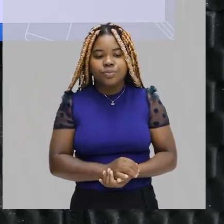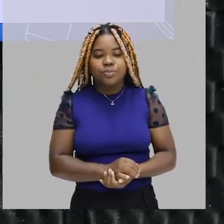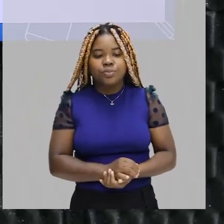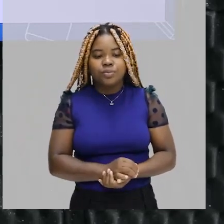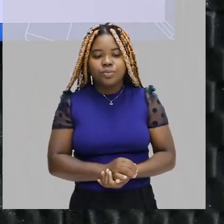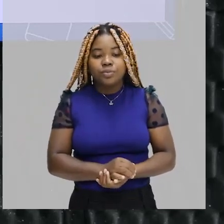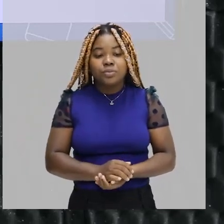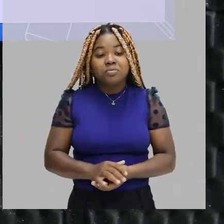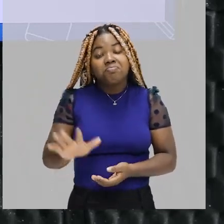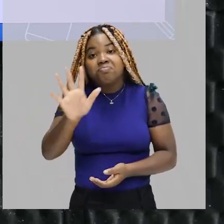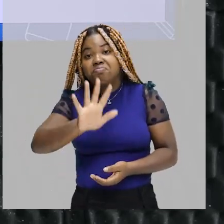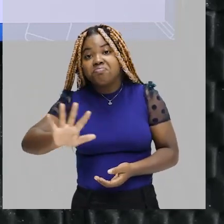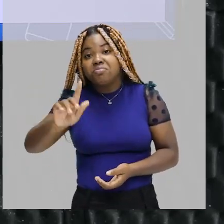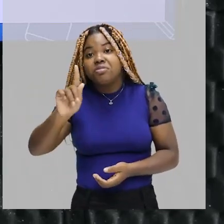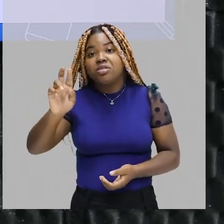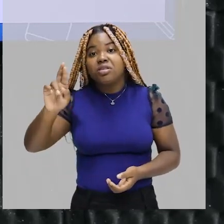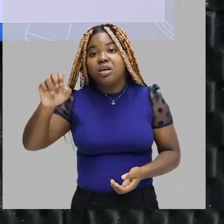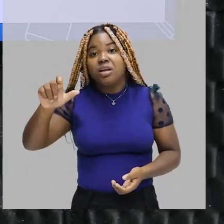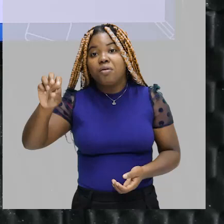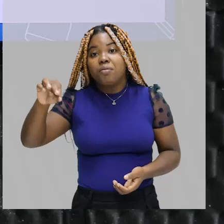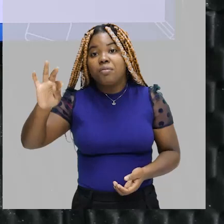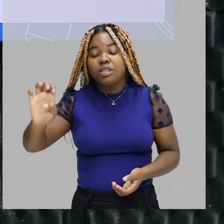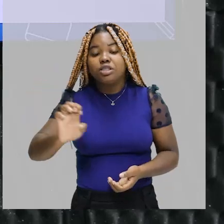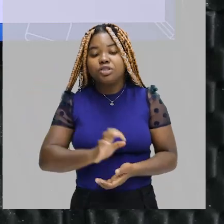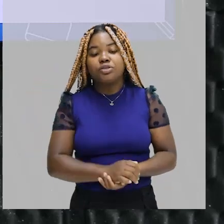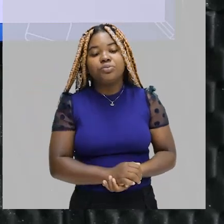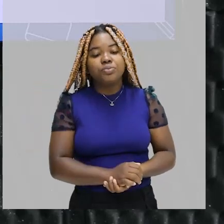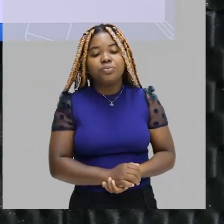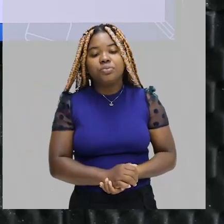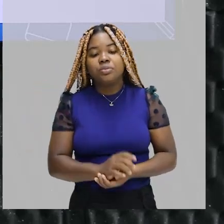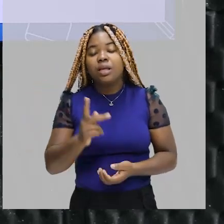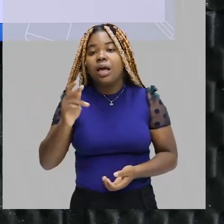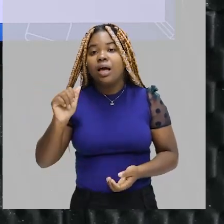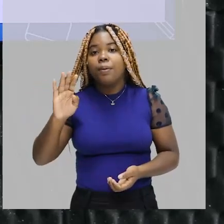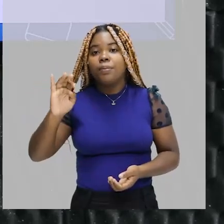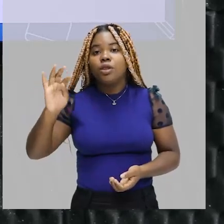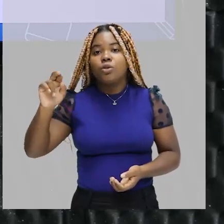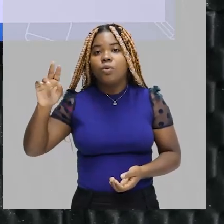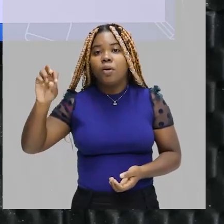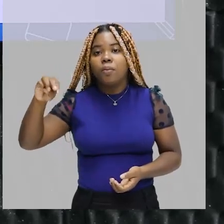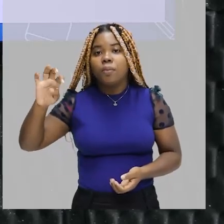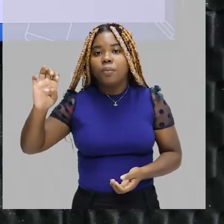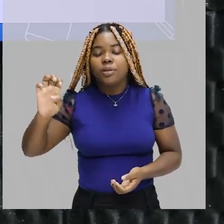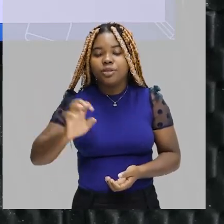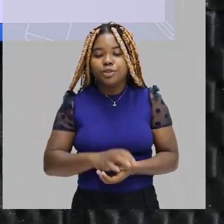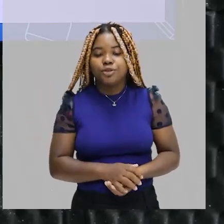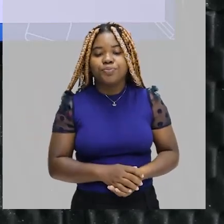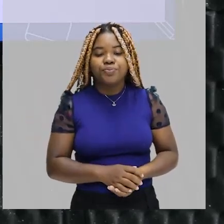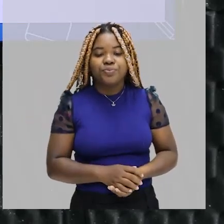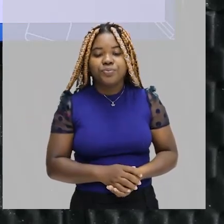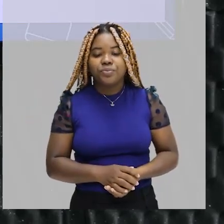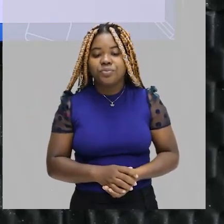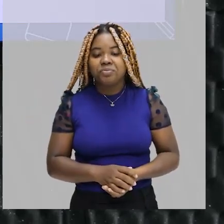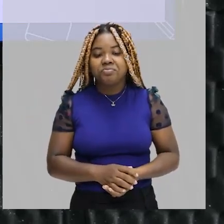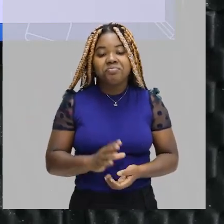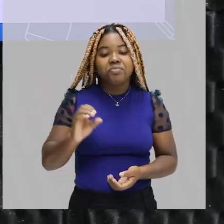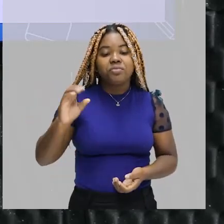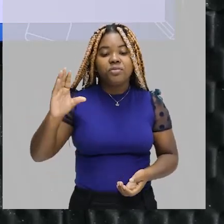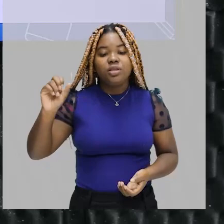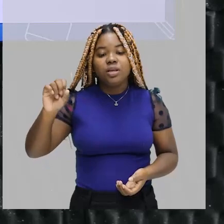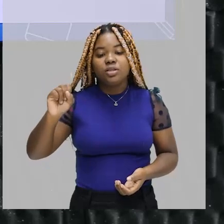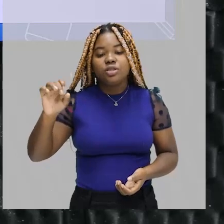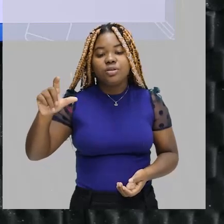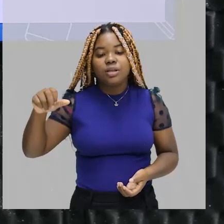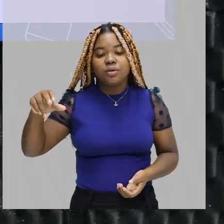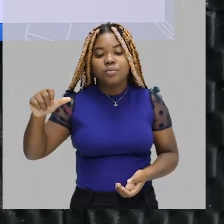generally, geralmente, habitually, habitualmente, occasionally,